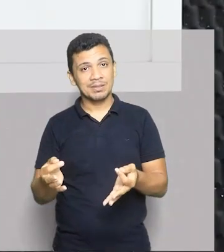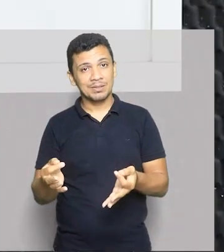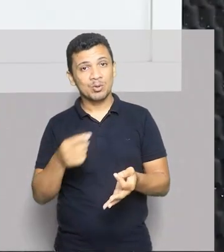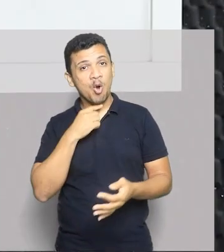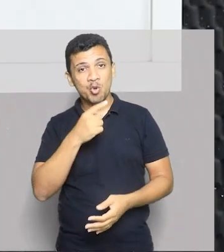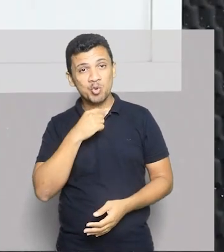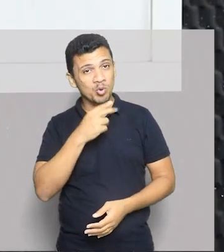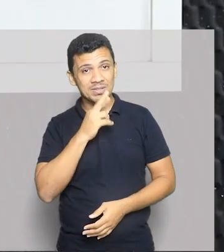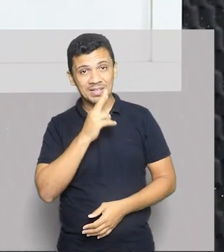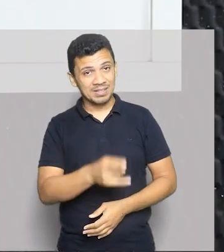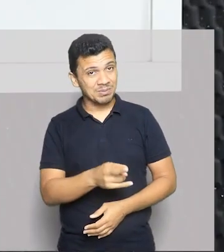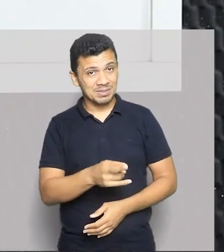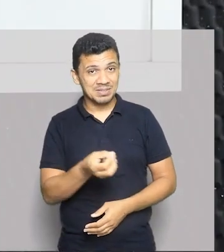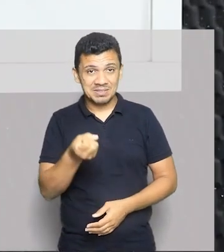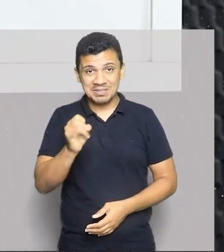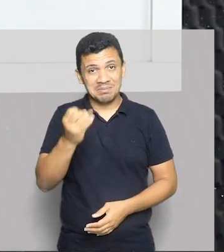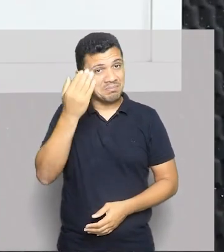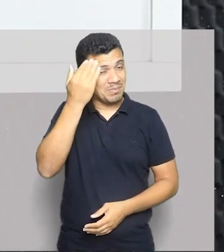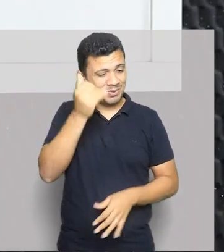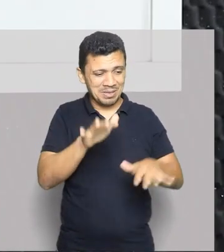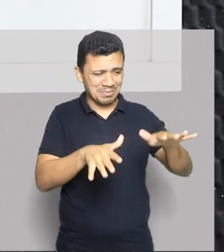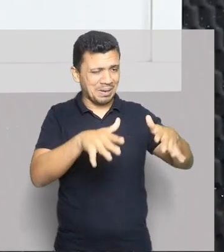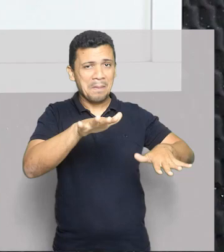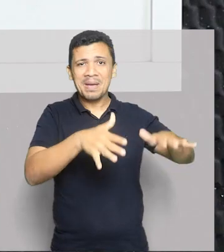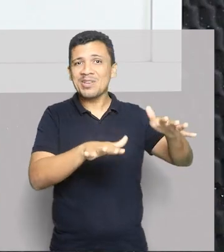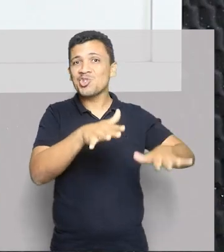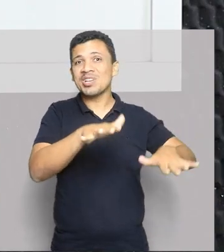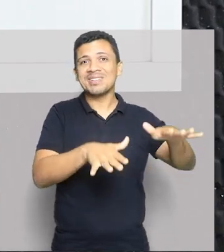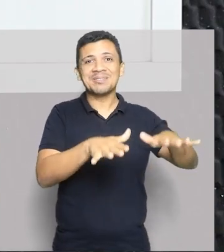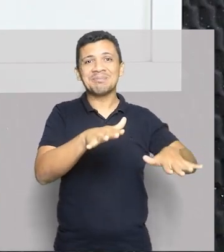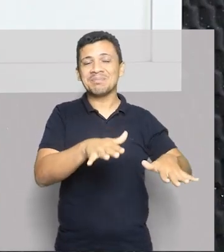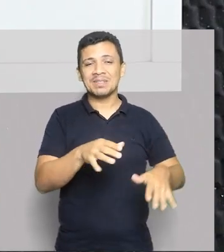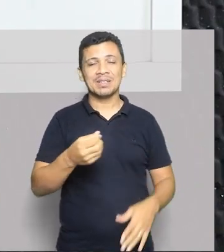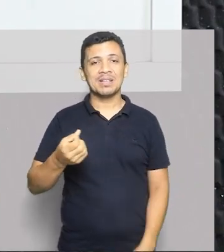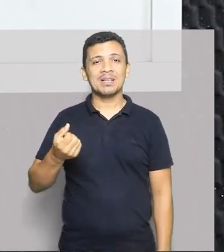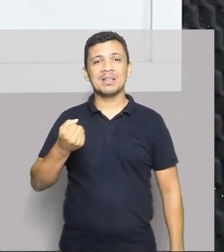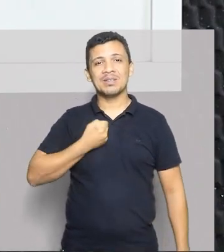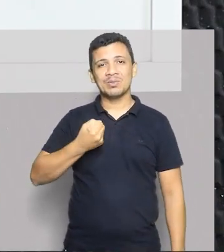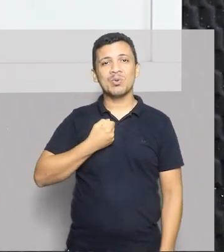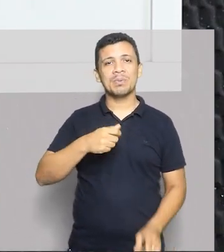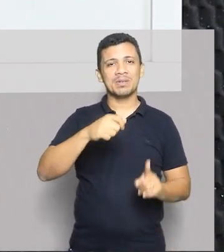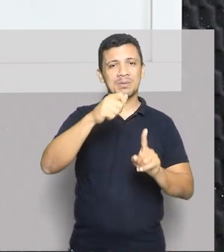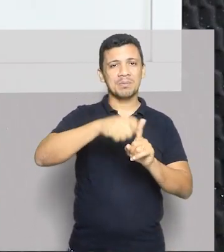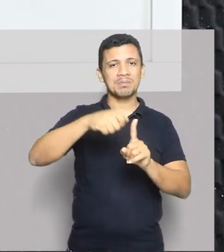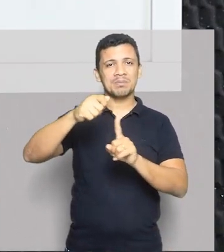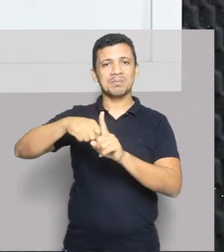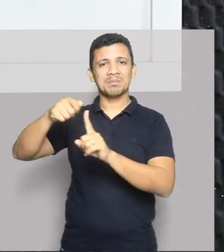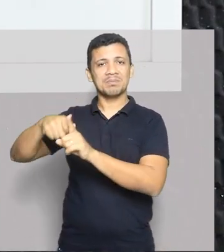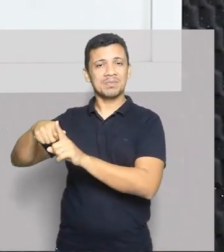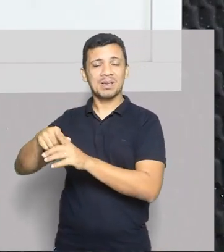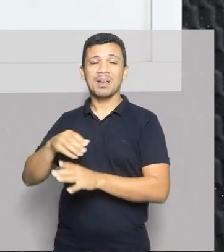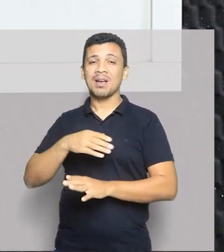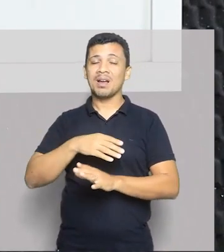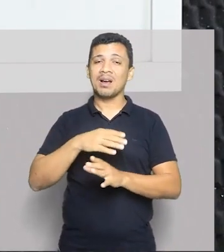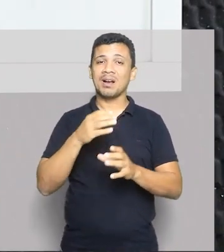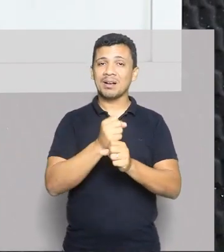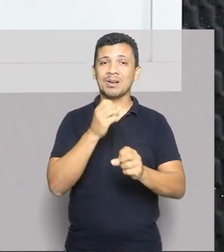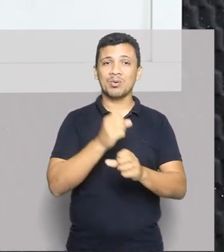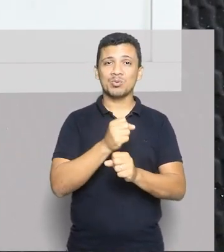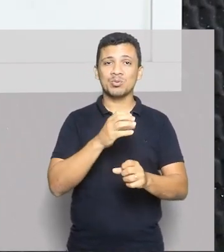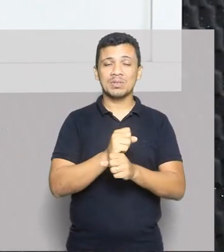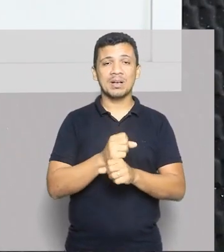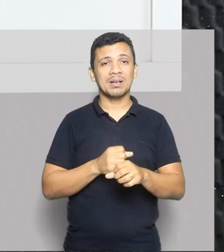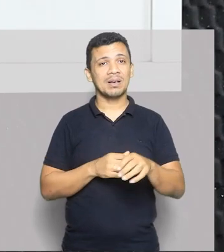você não souber o que é uma média, né? Então, o que você vai fazer? Ele deu os valores mensais e você vai calcular a média do consumo. Você vai